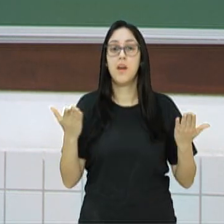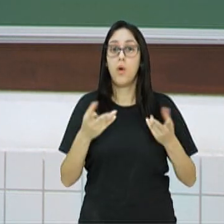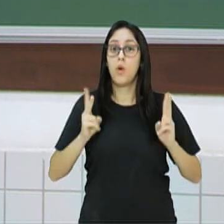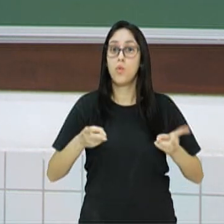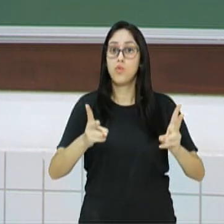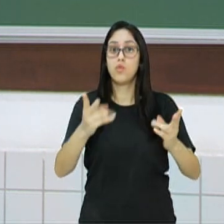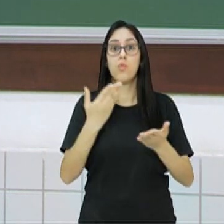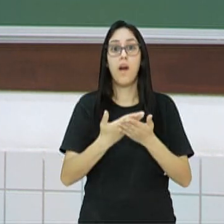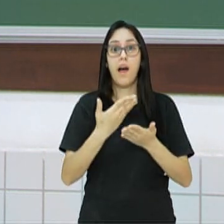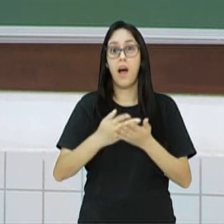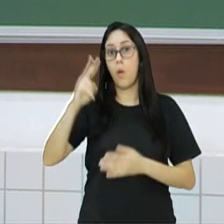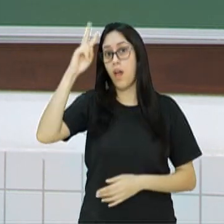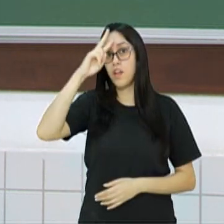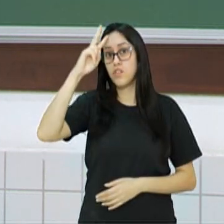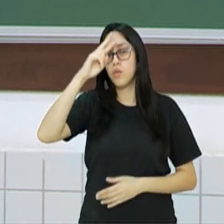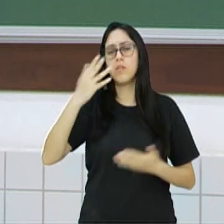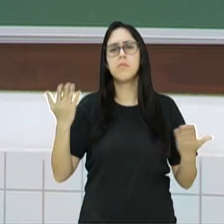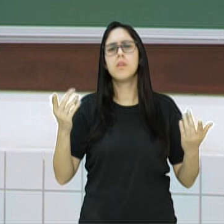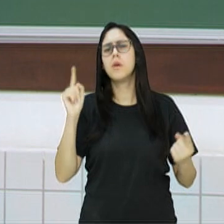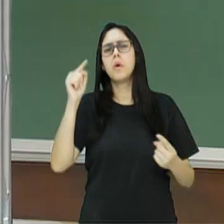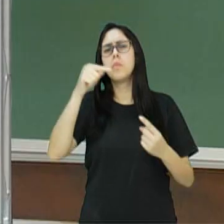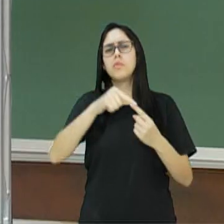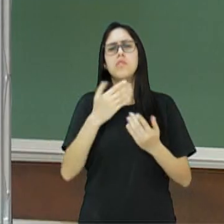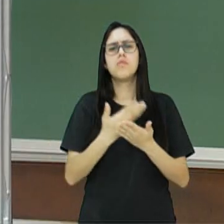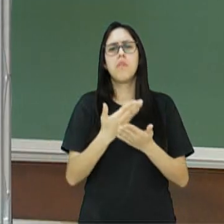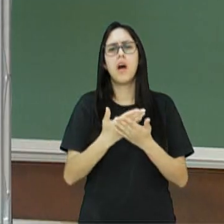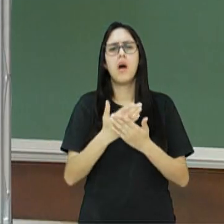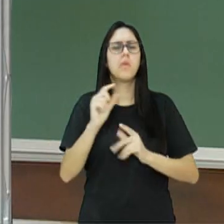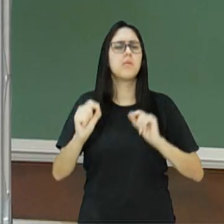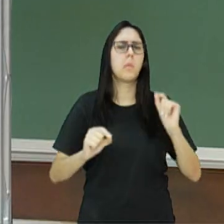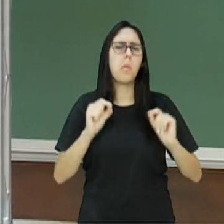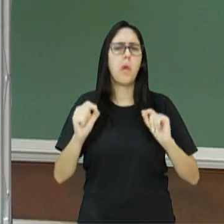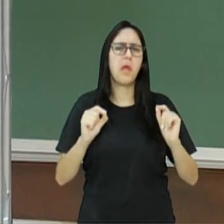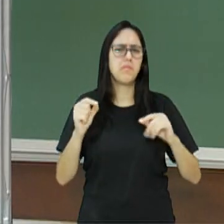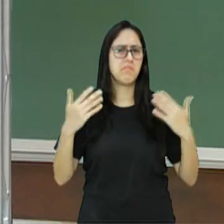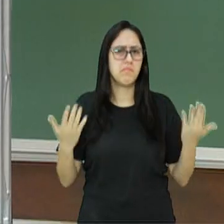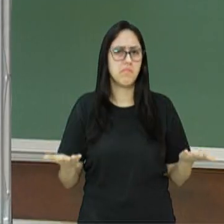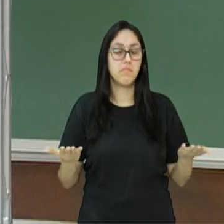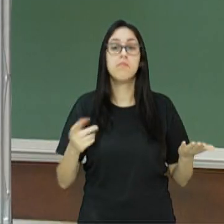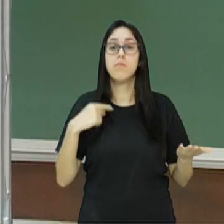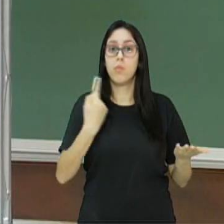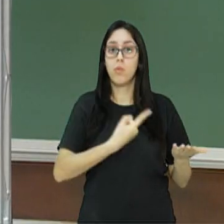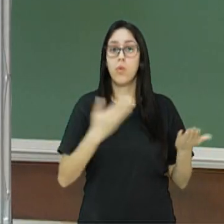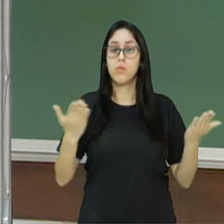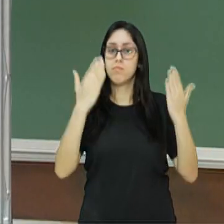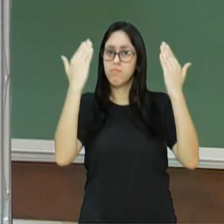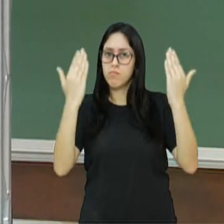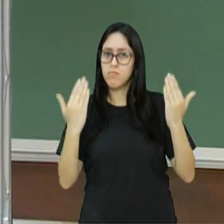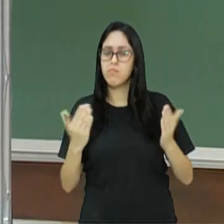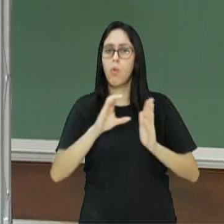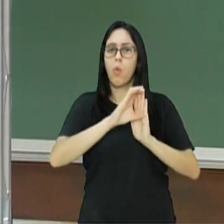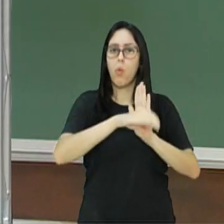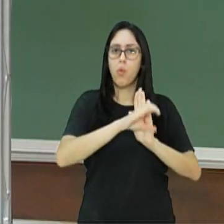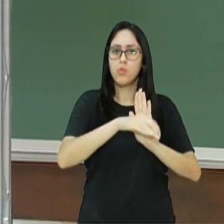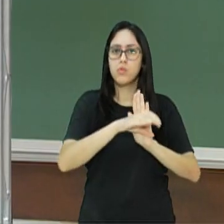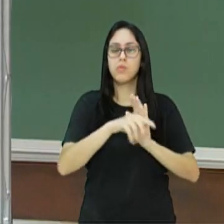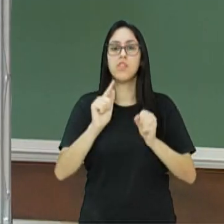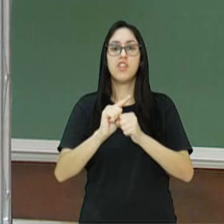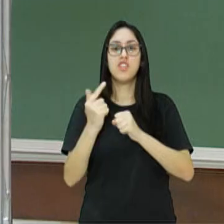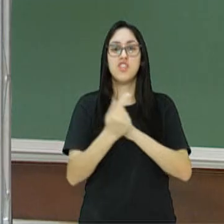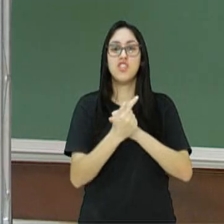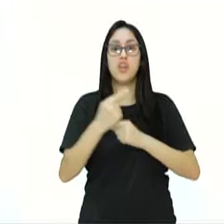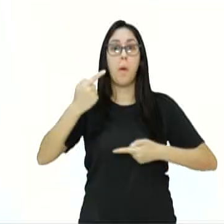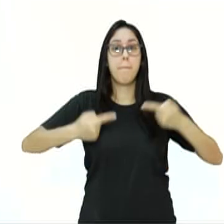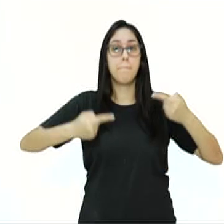de História, né? Quais os objetivos da nossa aula de hoje, né? Analisar o contexto da geopolítica mundial